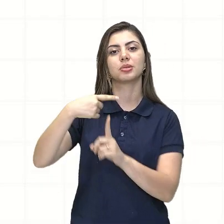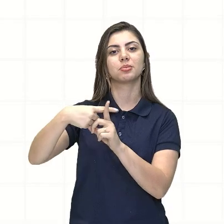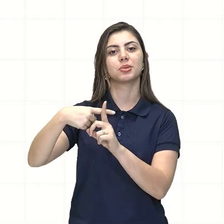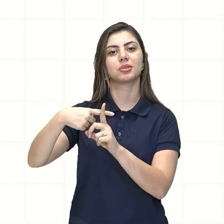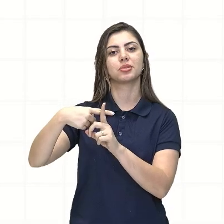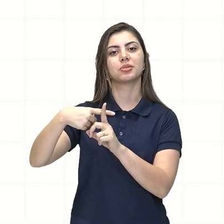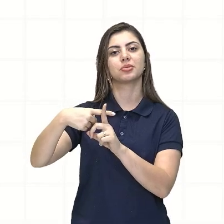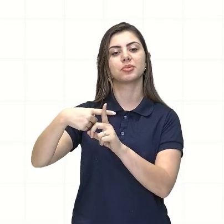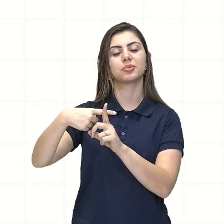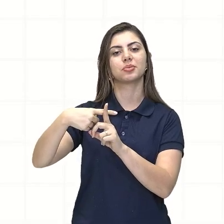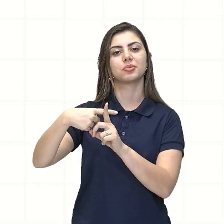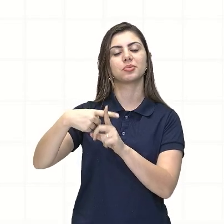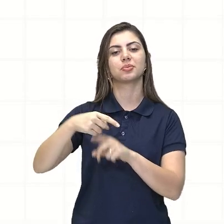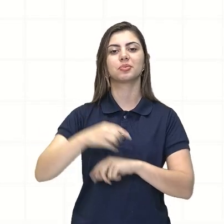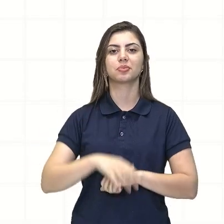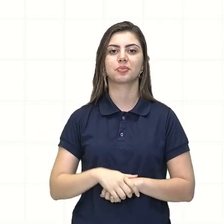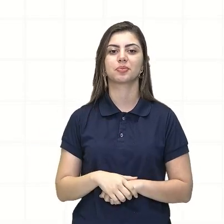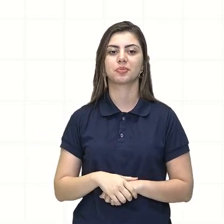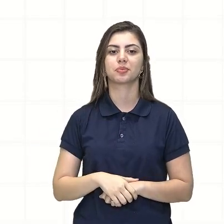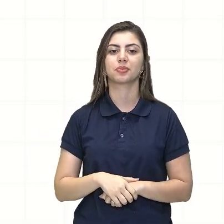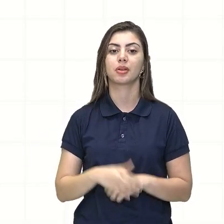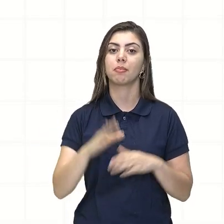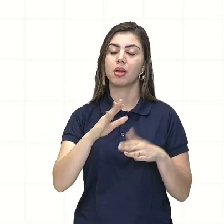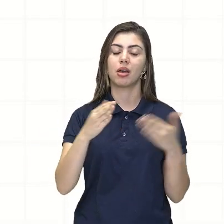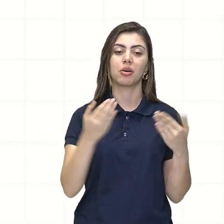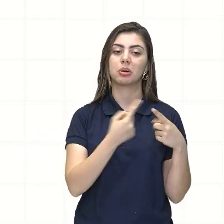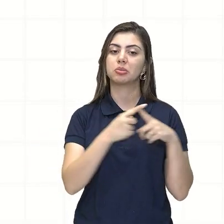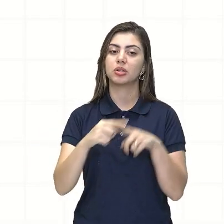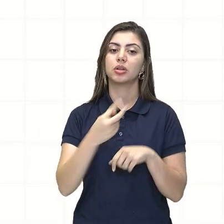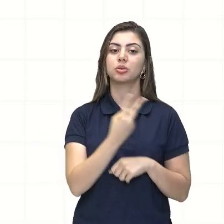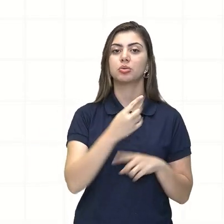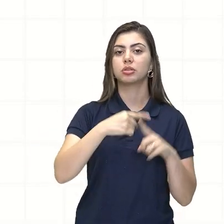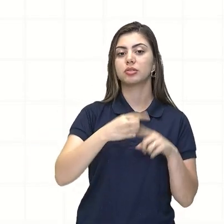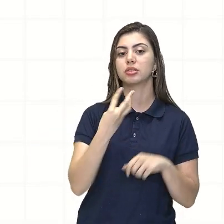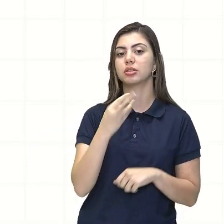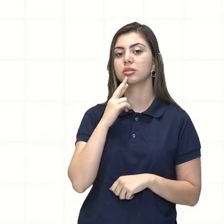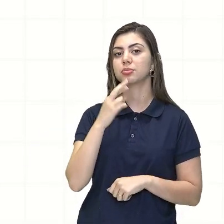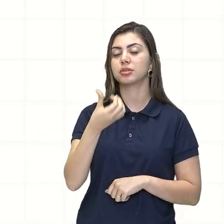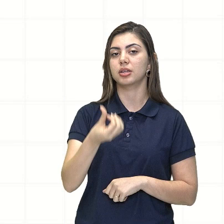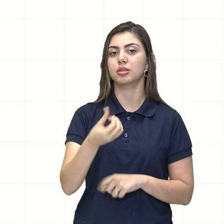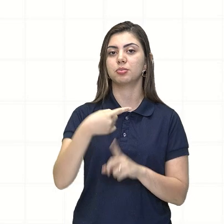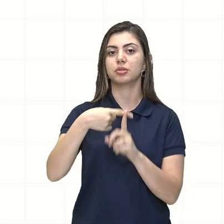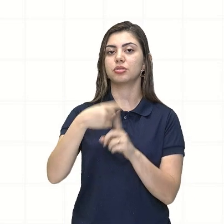resultado positivo. E aí eu multiplico. 2 vezes 3,